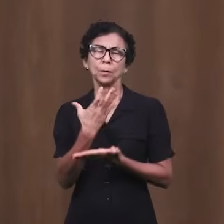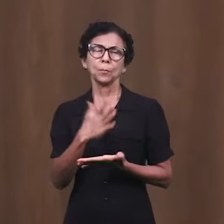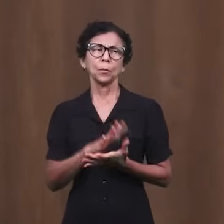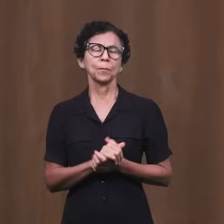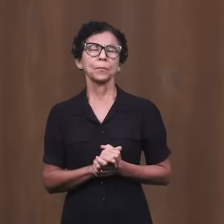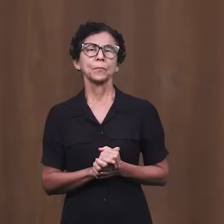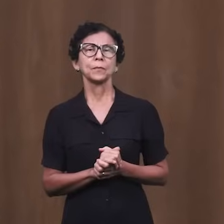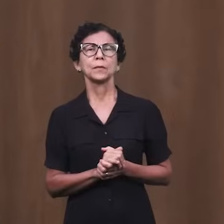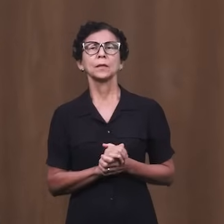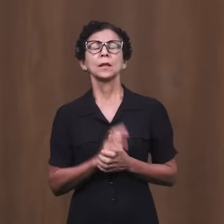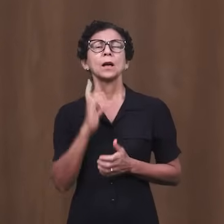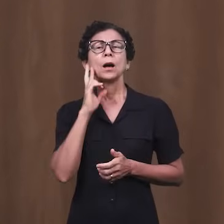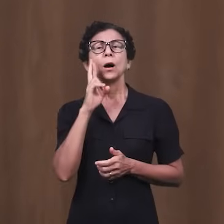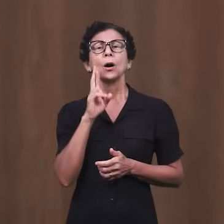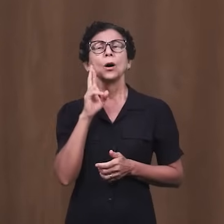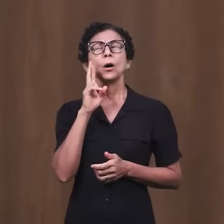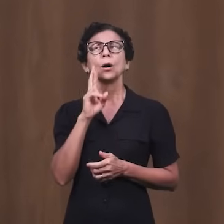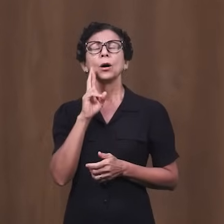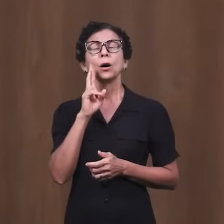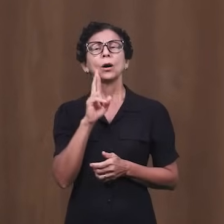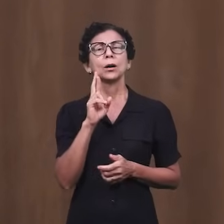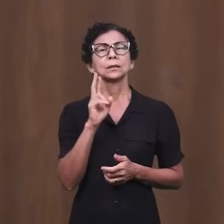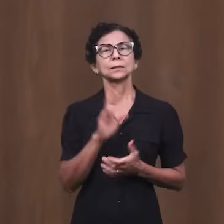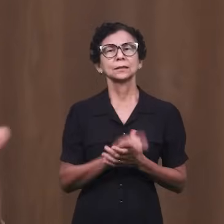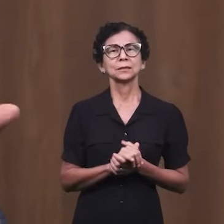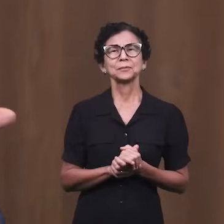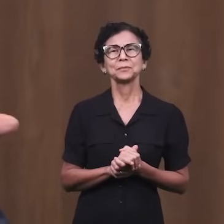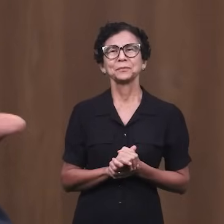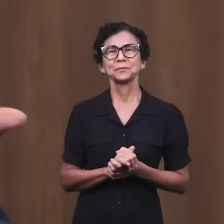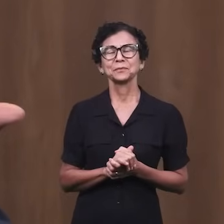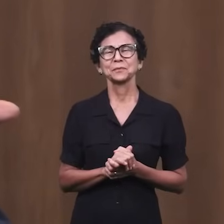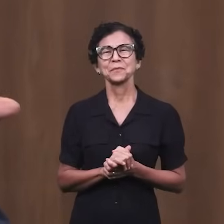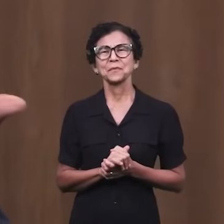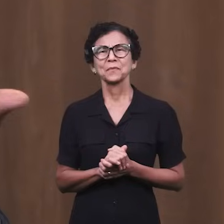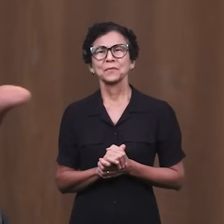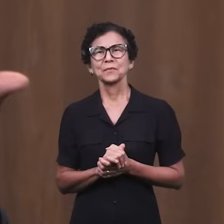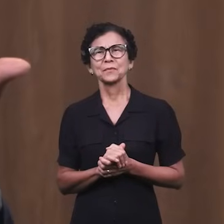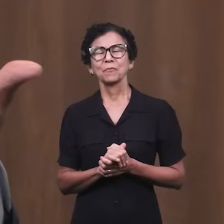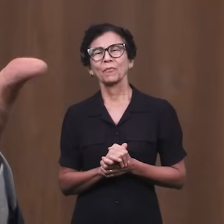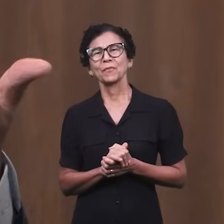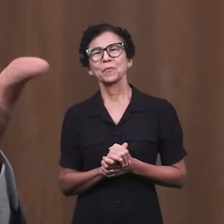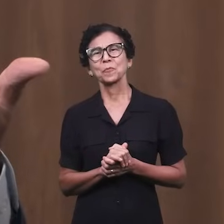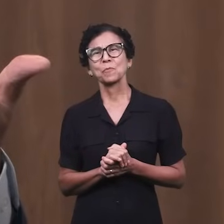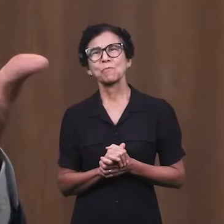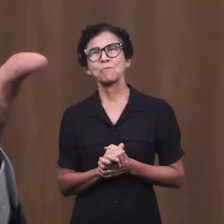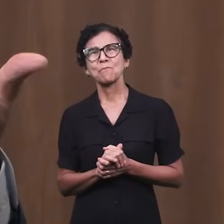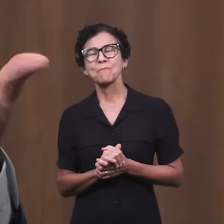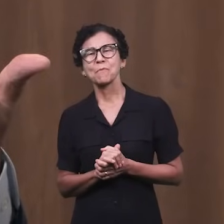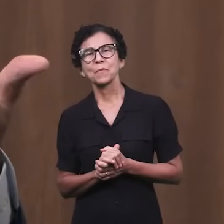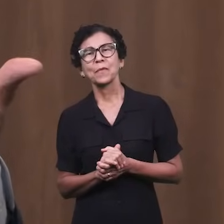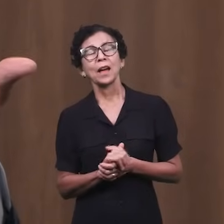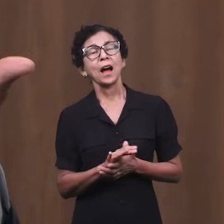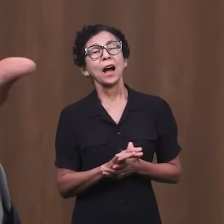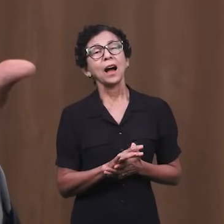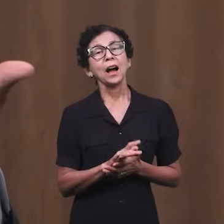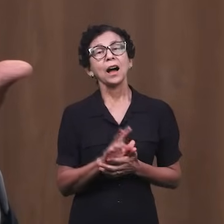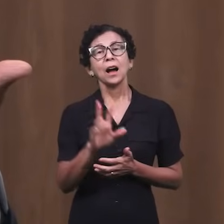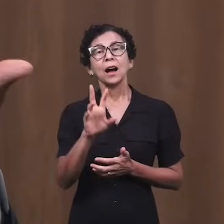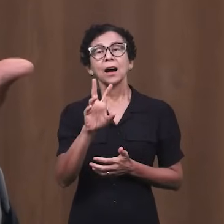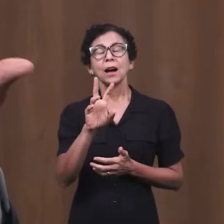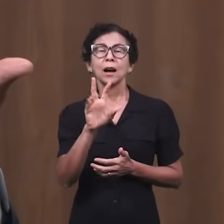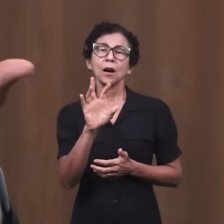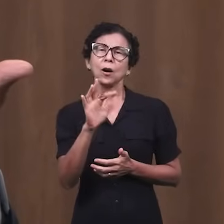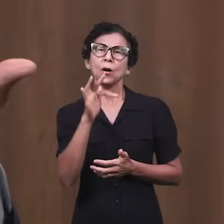você quem é essa tal de Saron aí quando você vai dar uma lida lá dicionário Ah não Saron não era uma pessoa Saron era uma